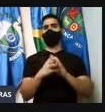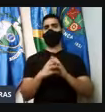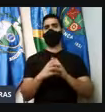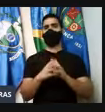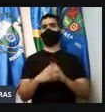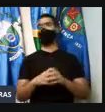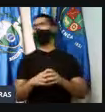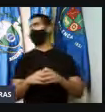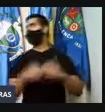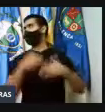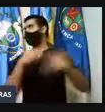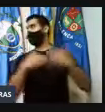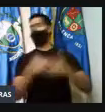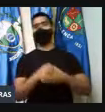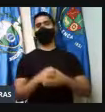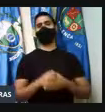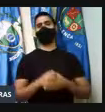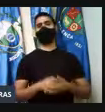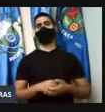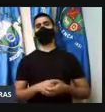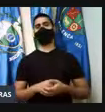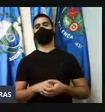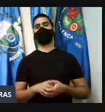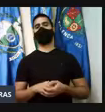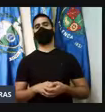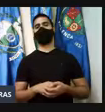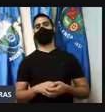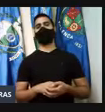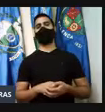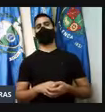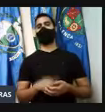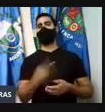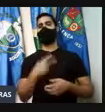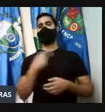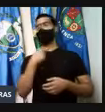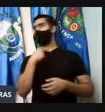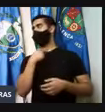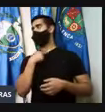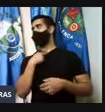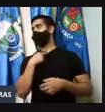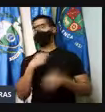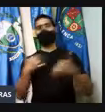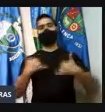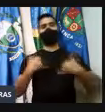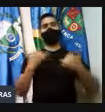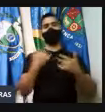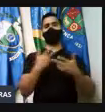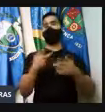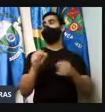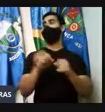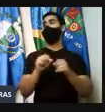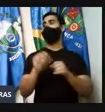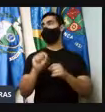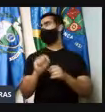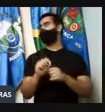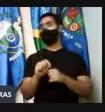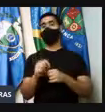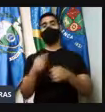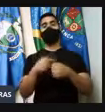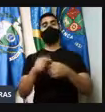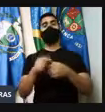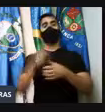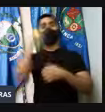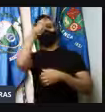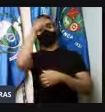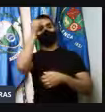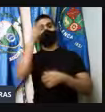conduz o processo, né, de reprimir festas. A Câmara não conduz, o vereador não faz isso, quem faz isso é o município. Nós tivemos